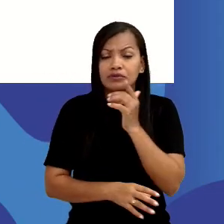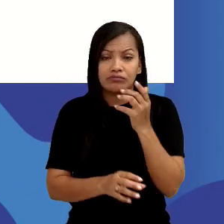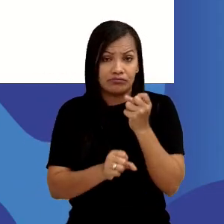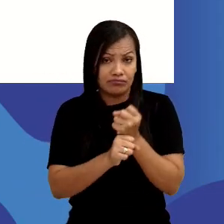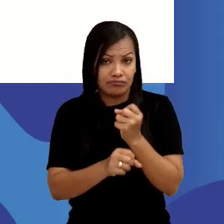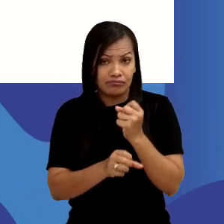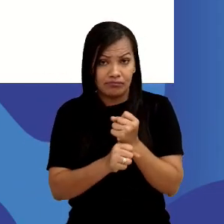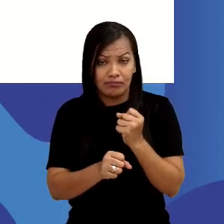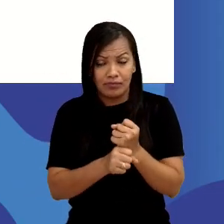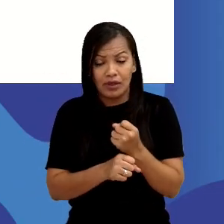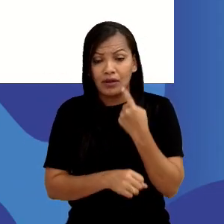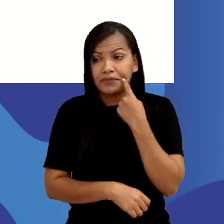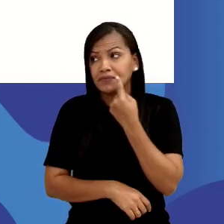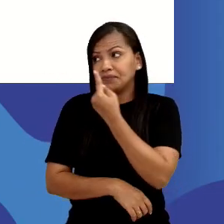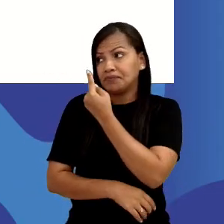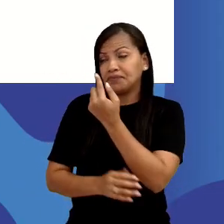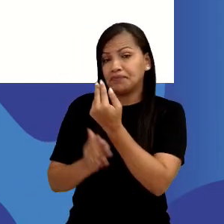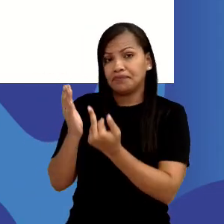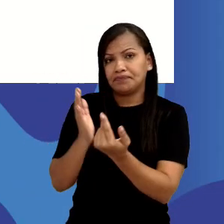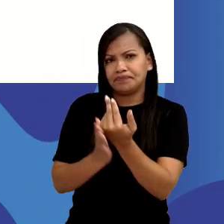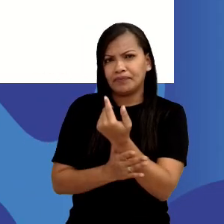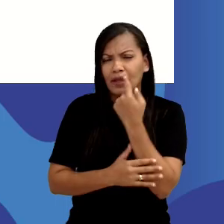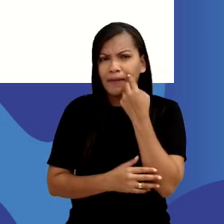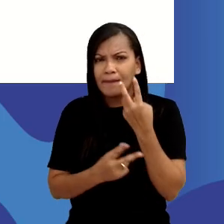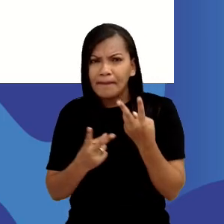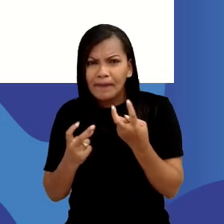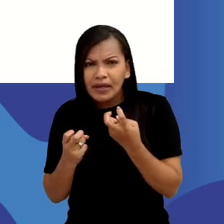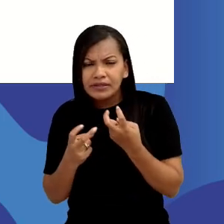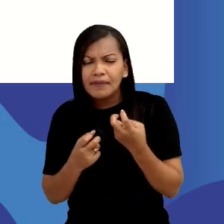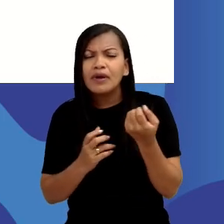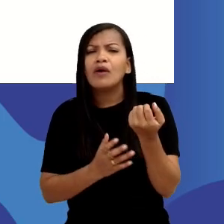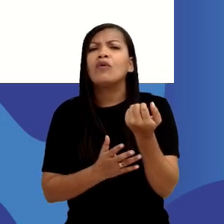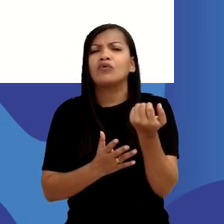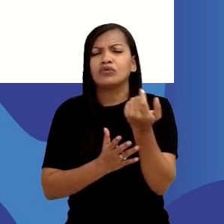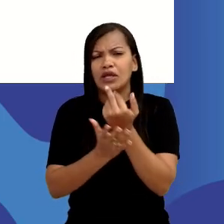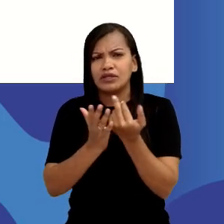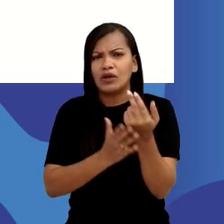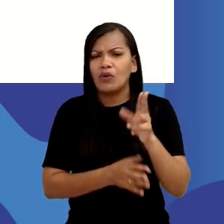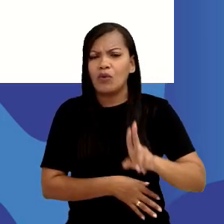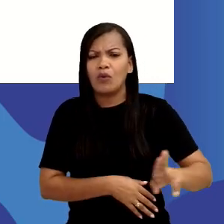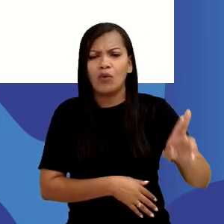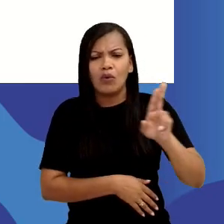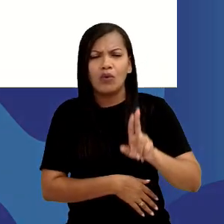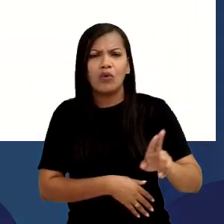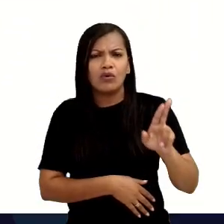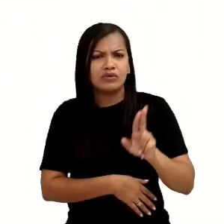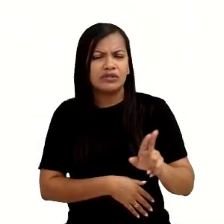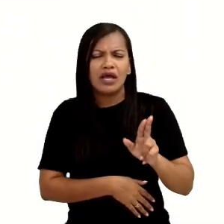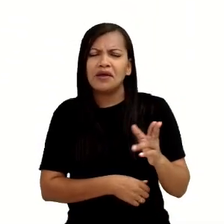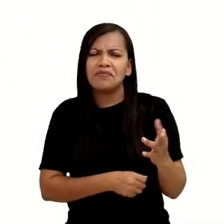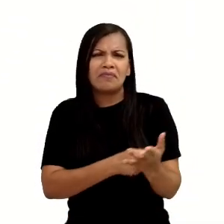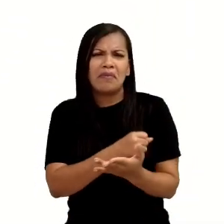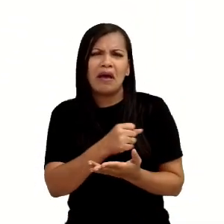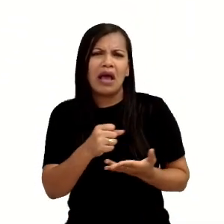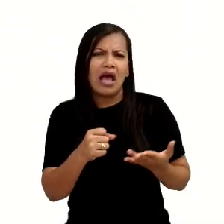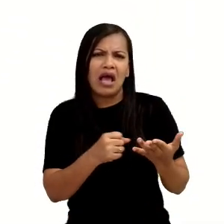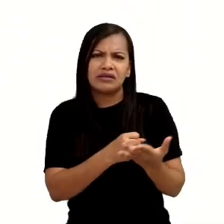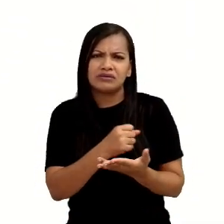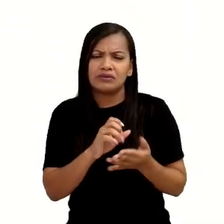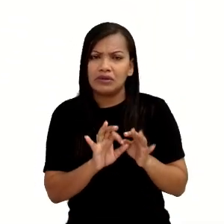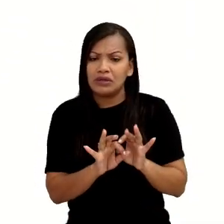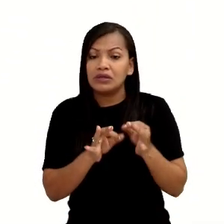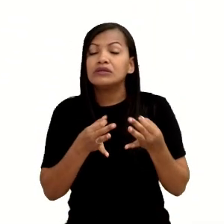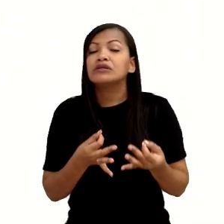trapézio, ok? Então, perceberam que as figuras que eu utilizei explicando aqui são as figuras base que eu utilizo para determinar